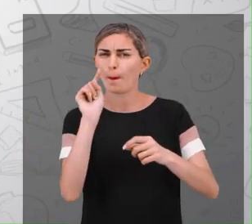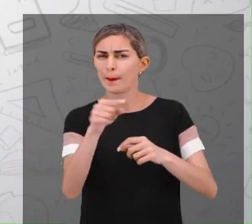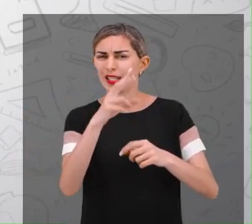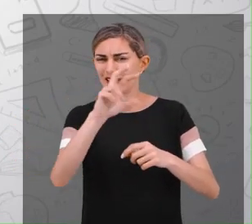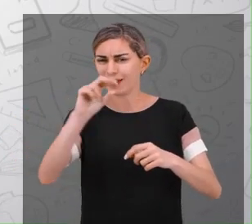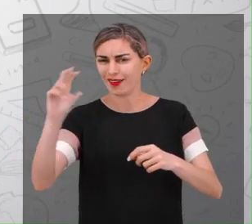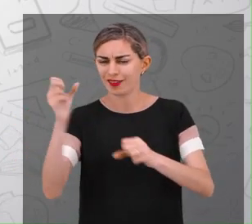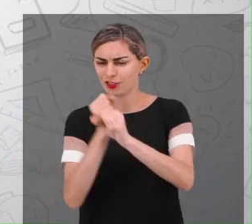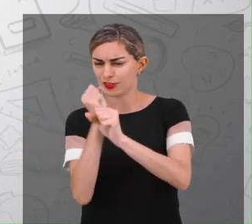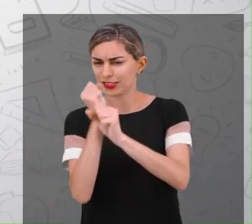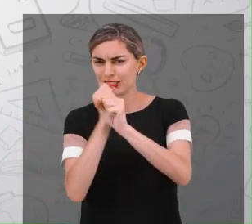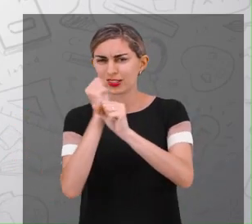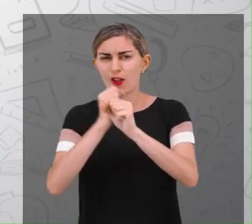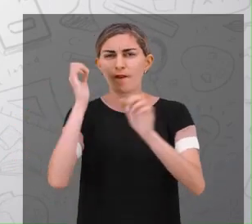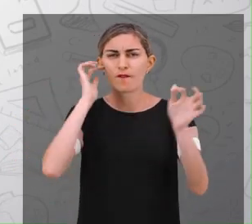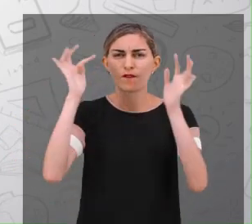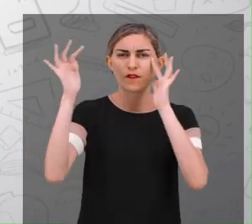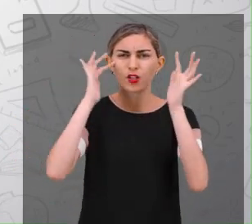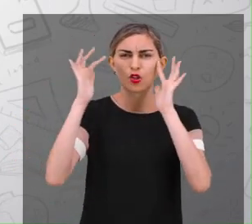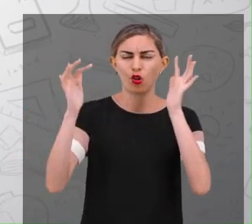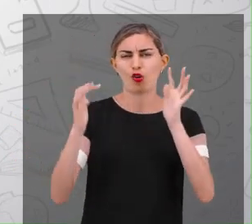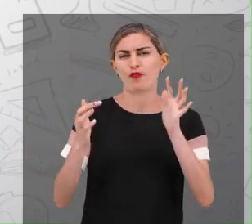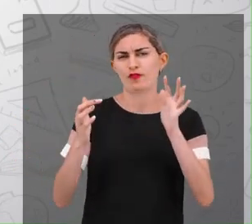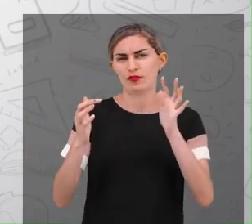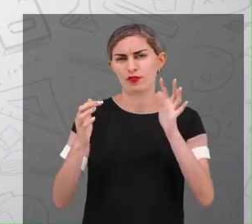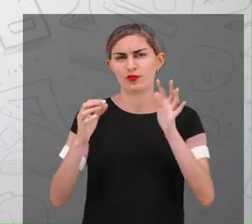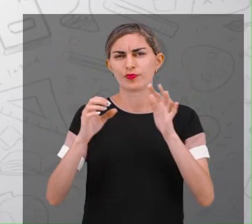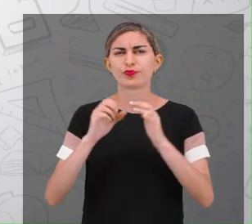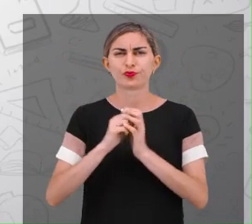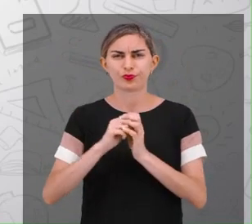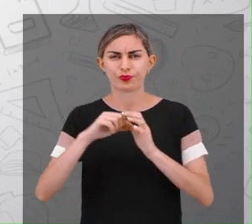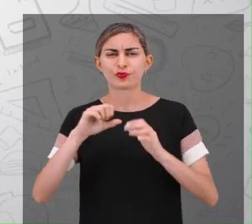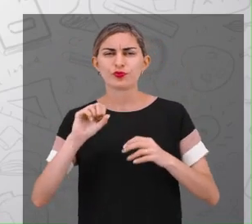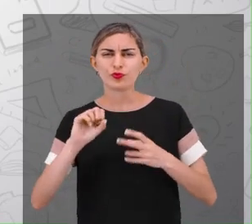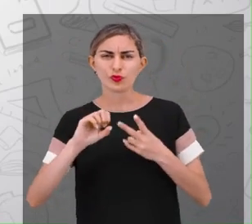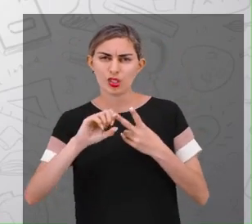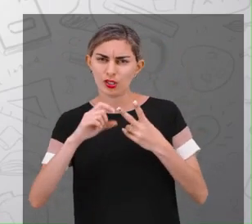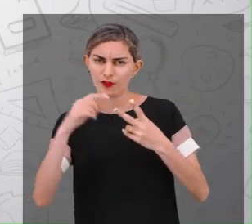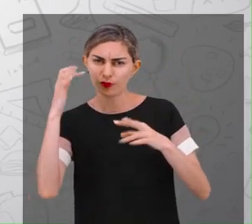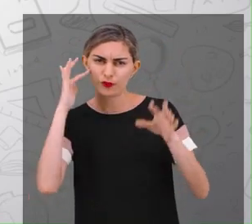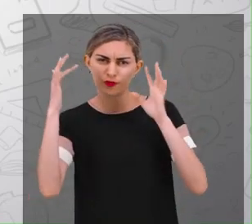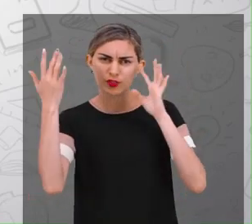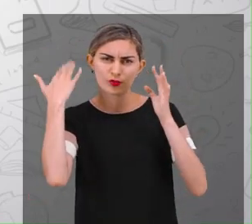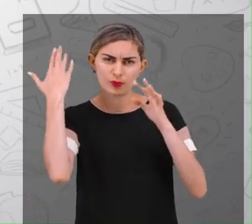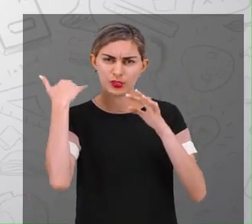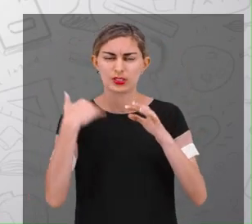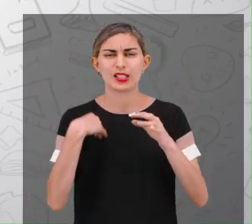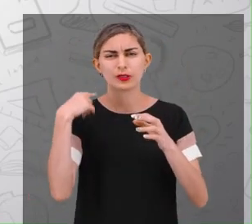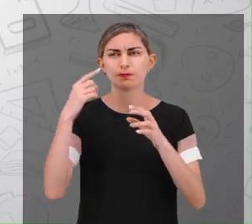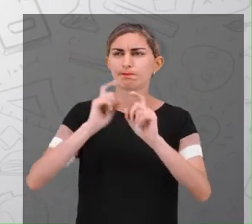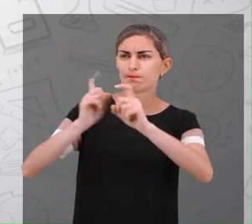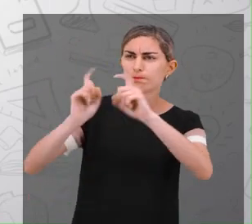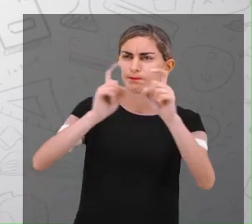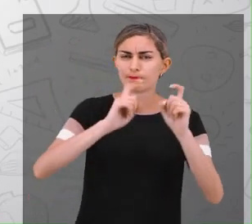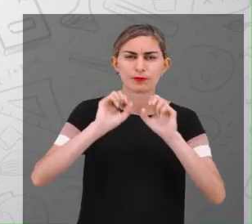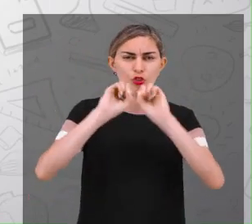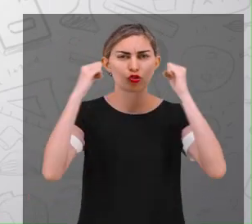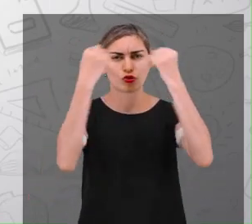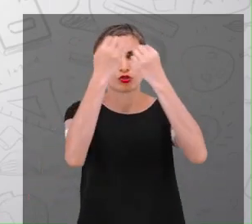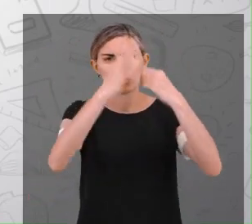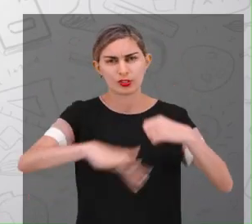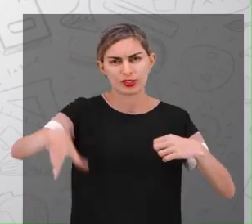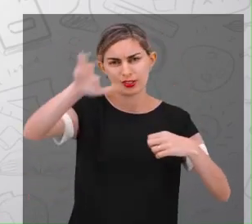anos, desde a época do filósofo grego Sócrates. Portanto, ao longo dos tempos e através de inúmeros debates na